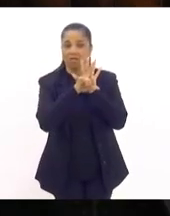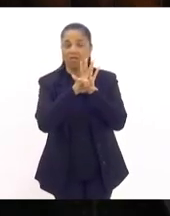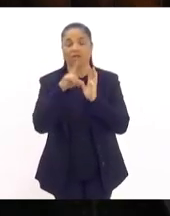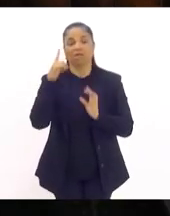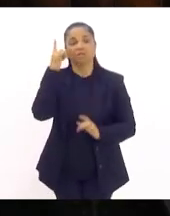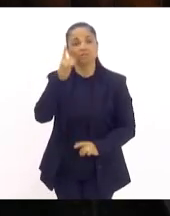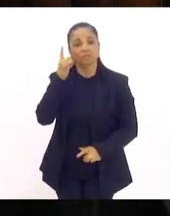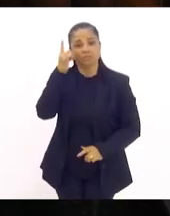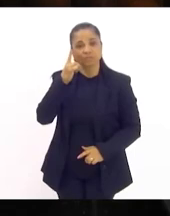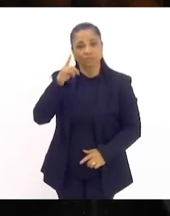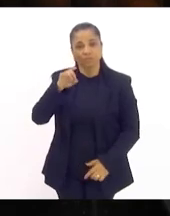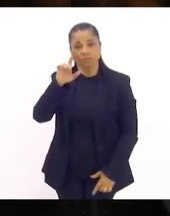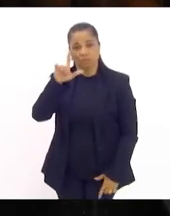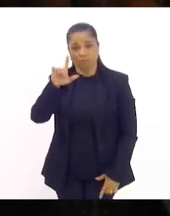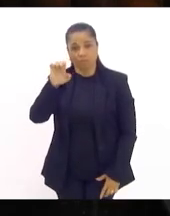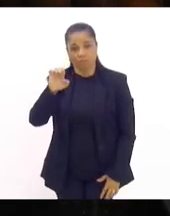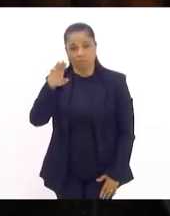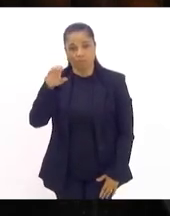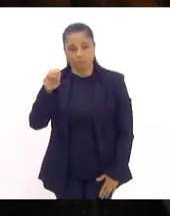deputado Léo Vieira